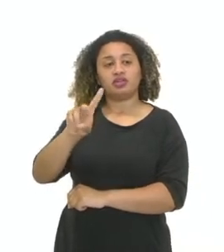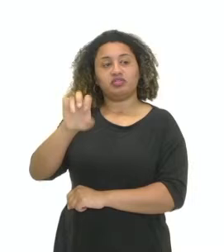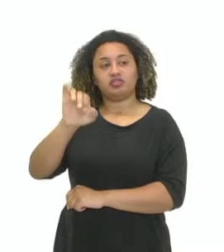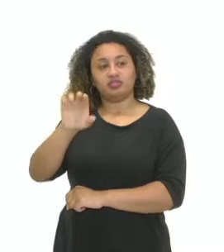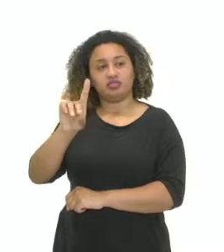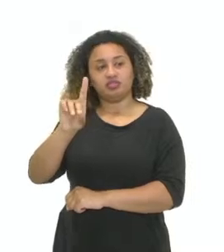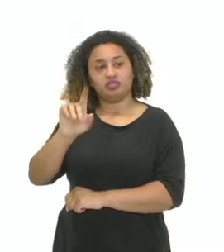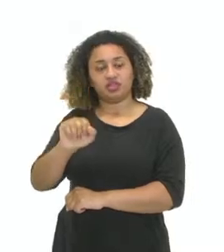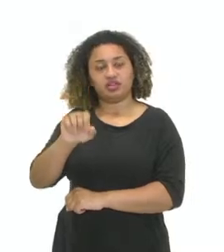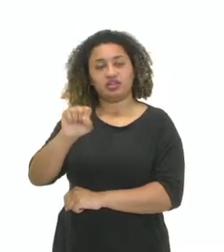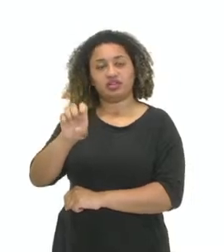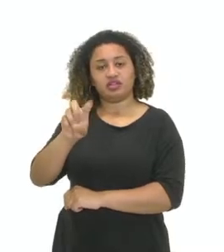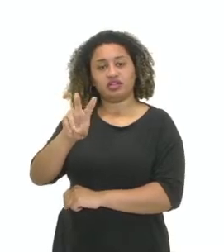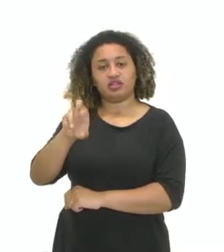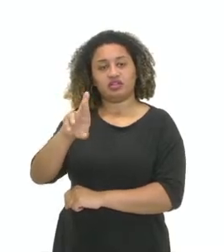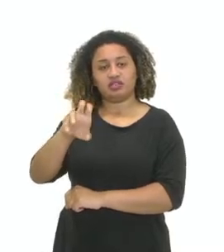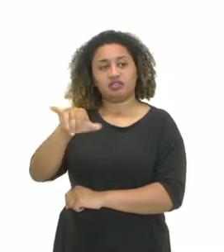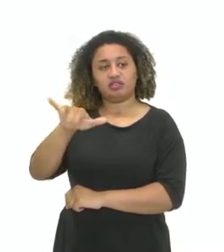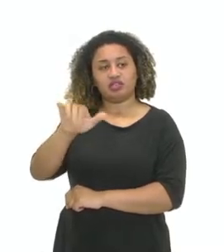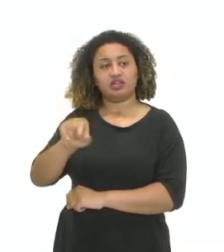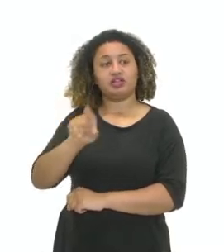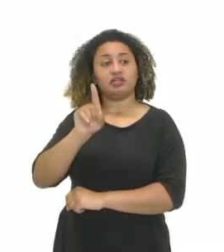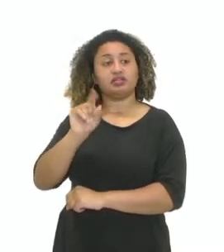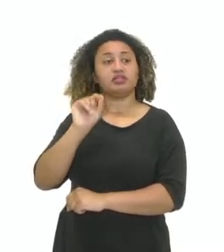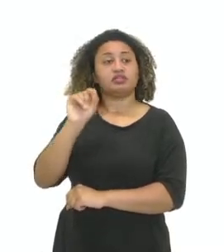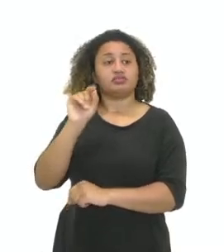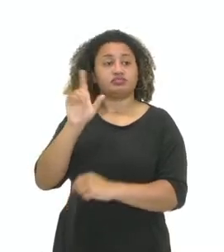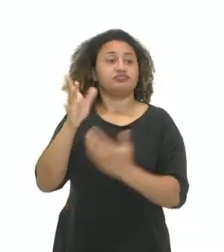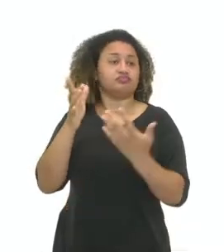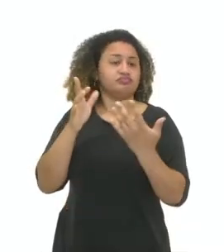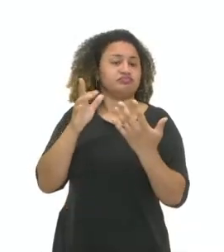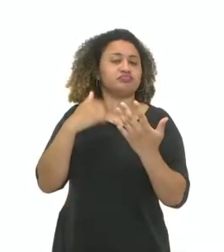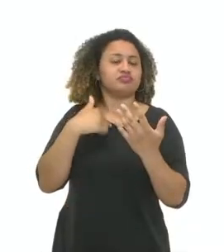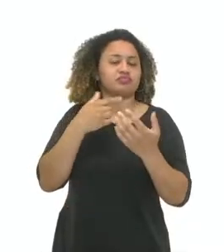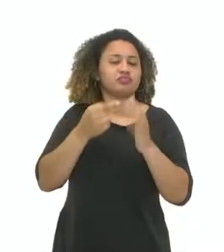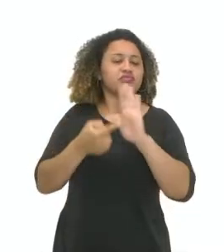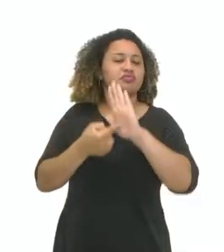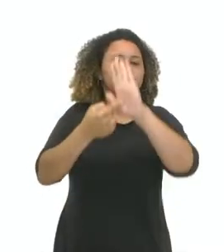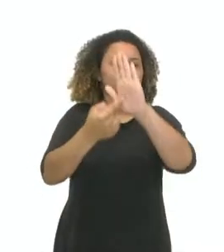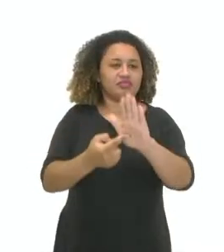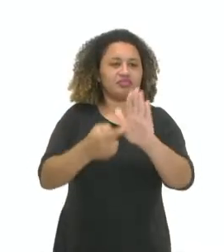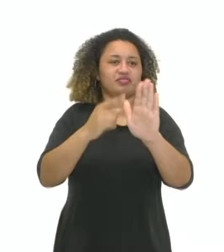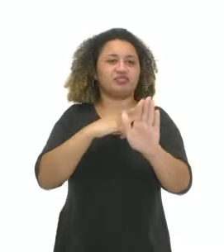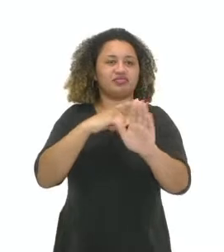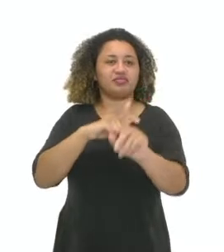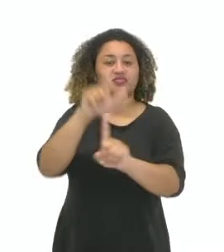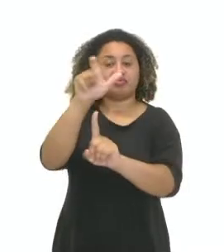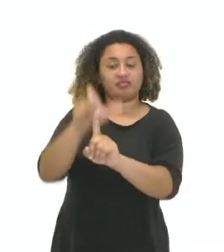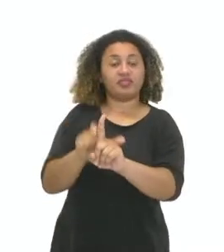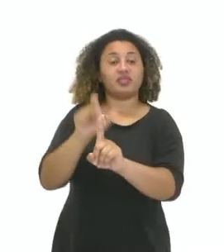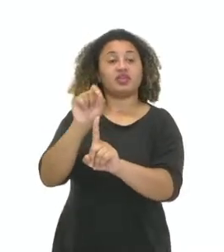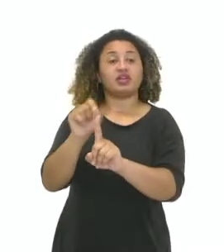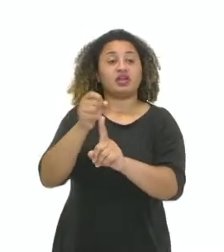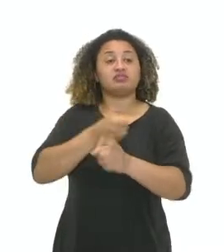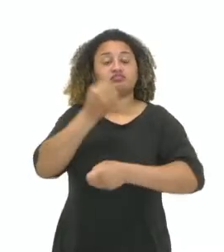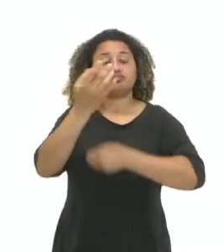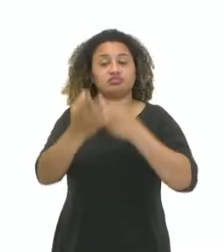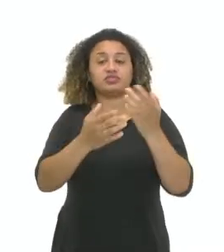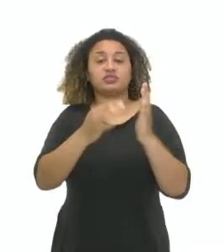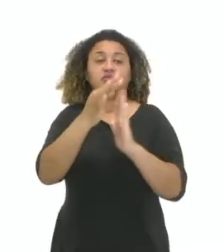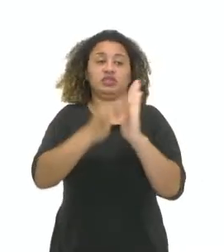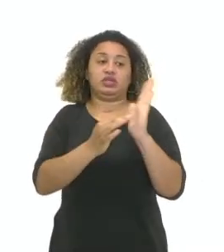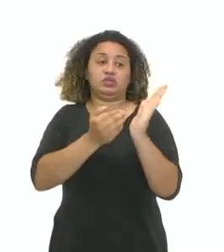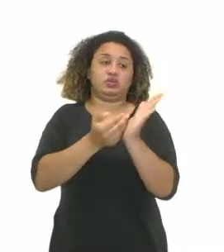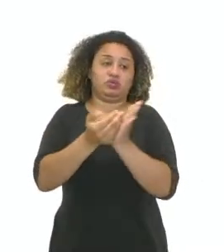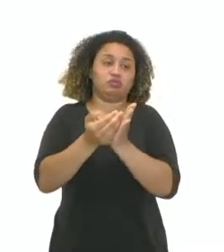que Morte e Vida Severina, a autoapresentação da personagem, na fala inicial do